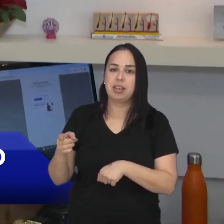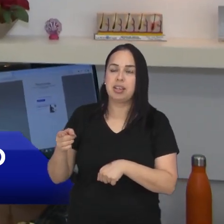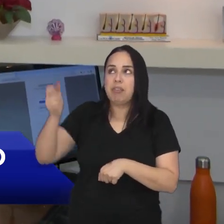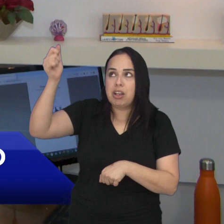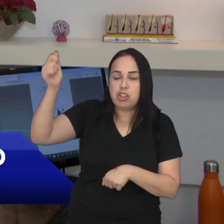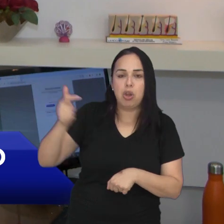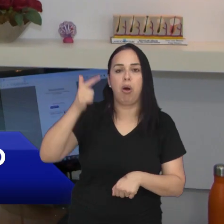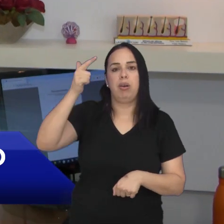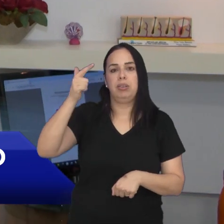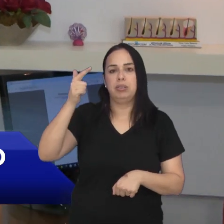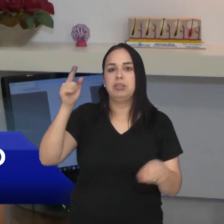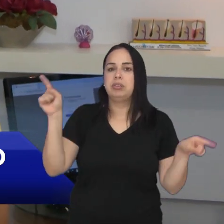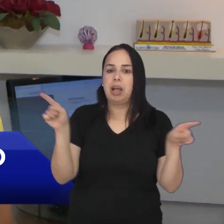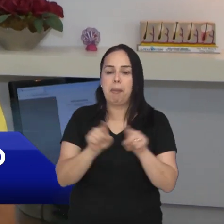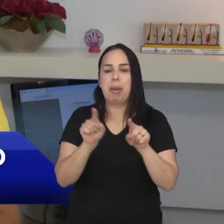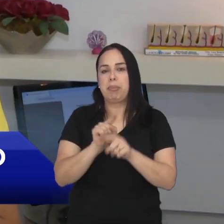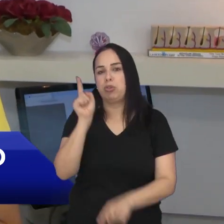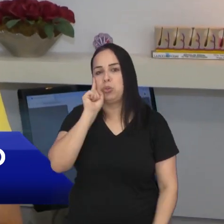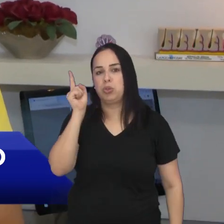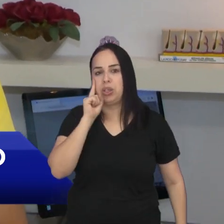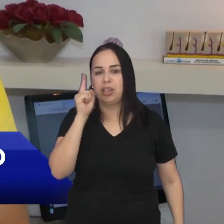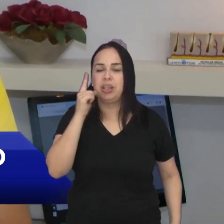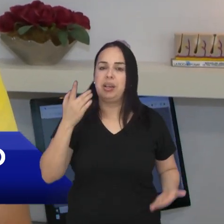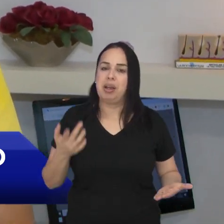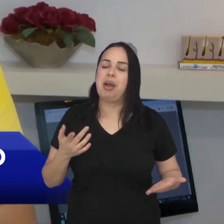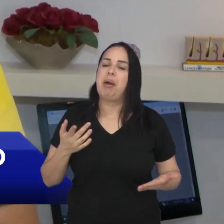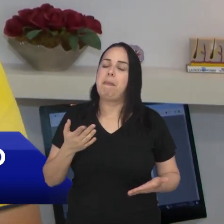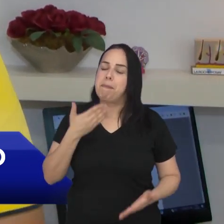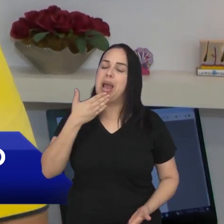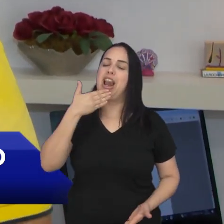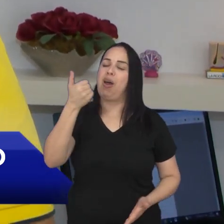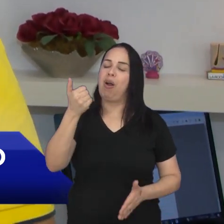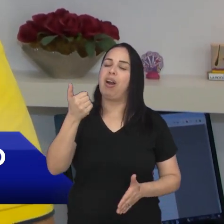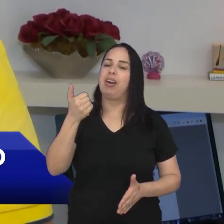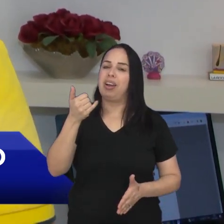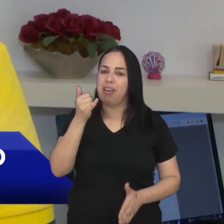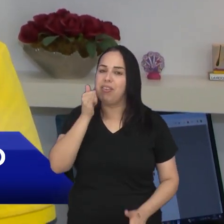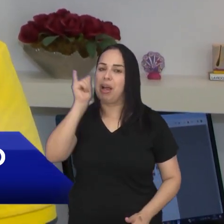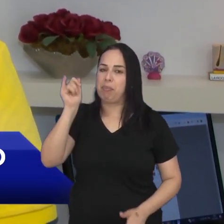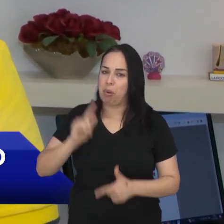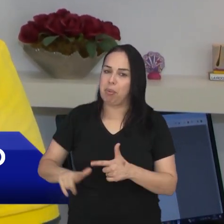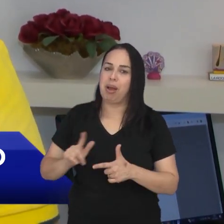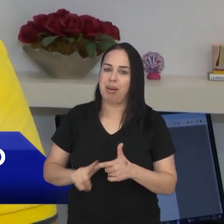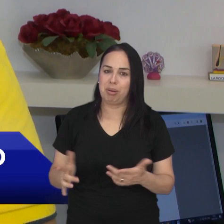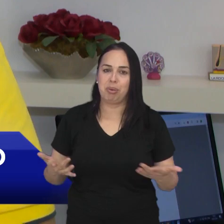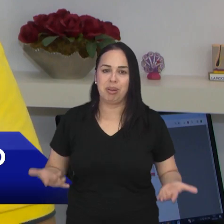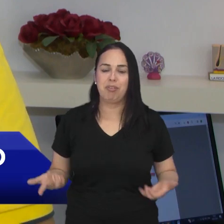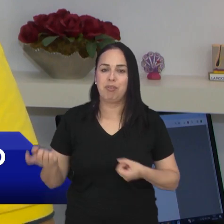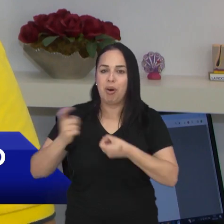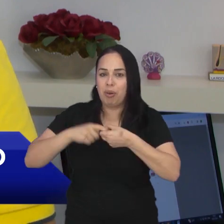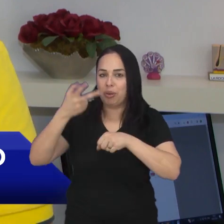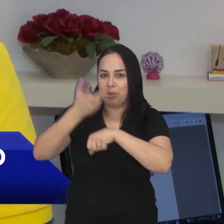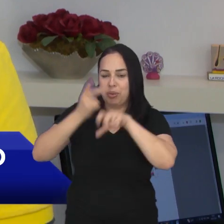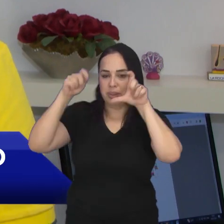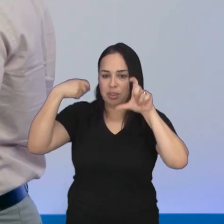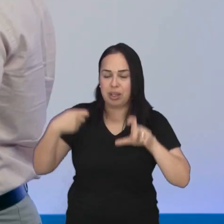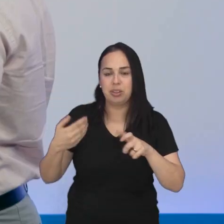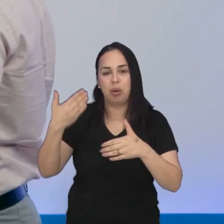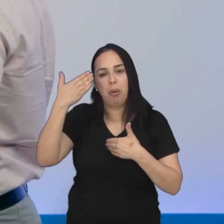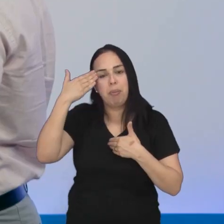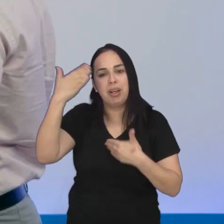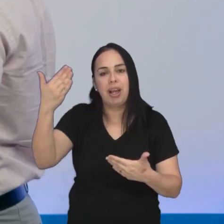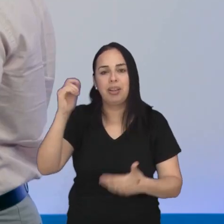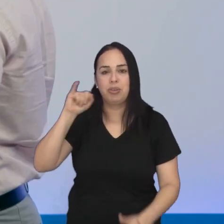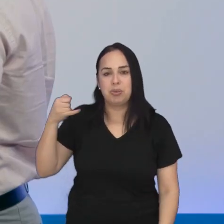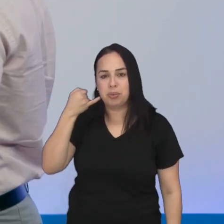orientações, são as dicas para quem vai se expor ao sol e também para o nosso dia a dia. Melhor a gente seguir para evitar problemas maiores. Volto